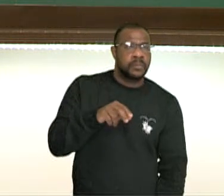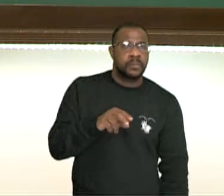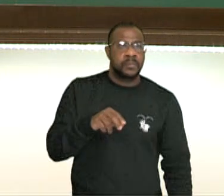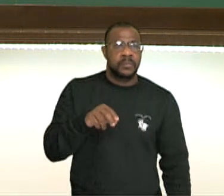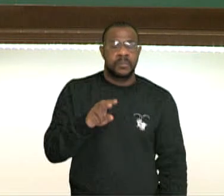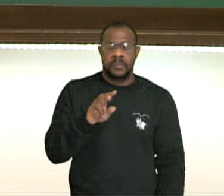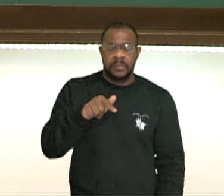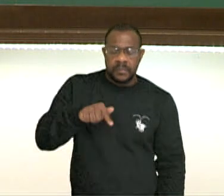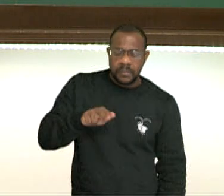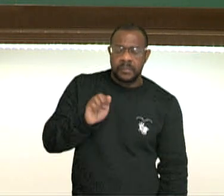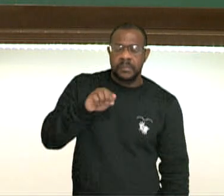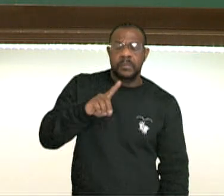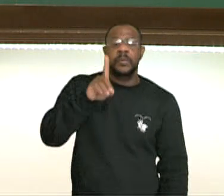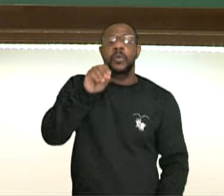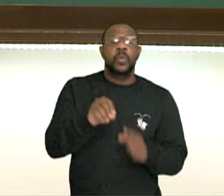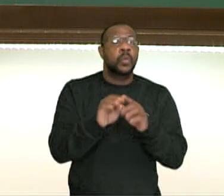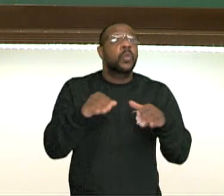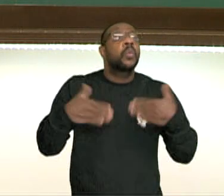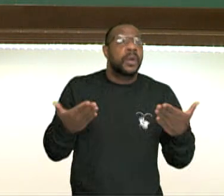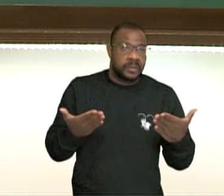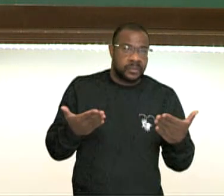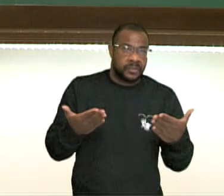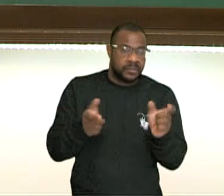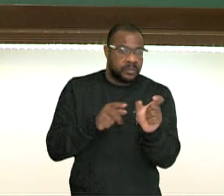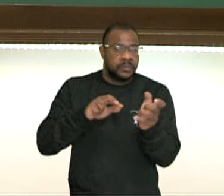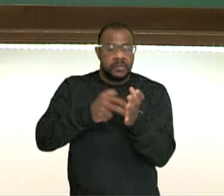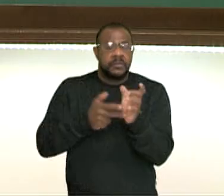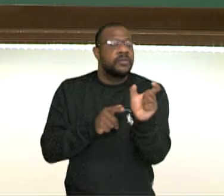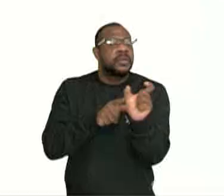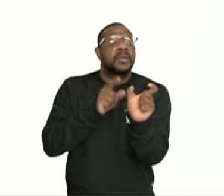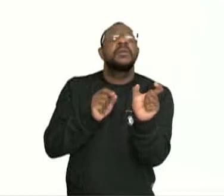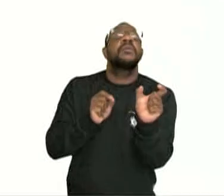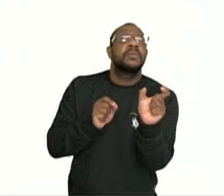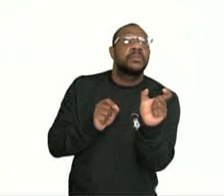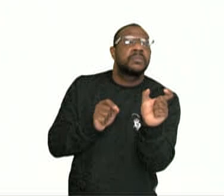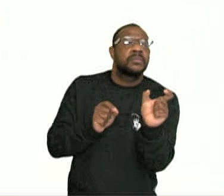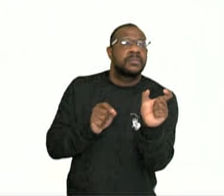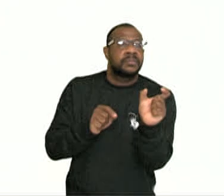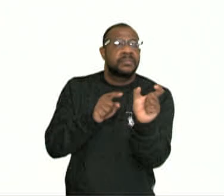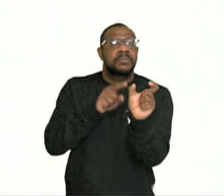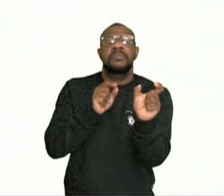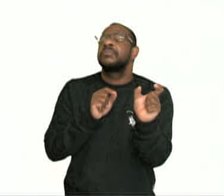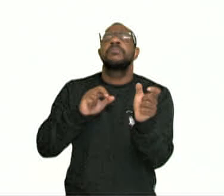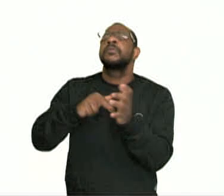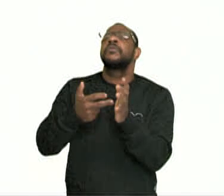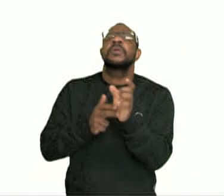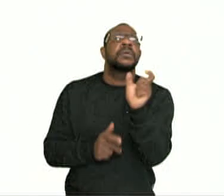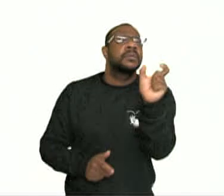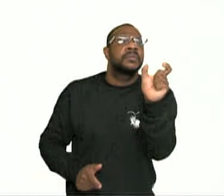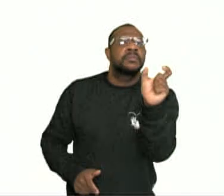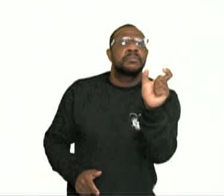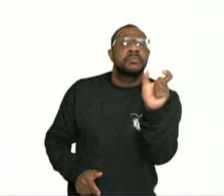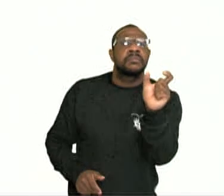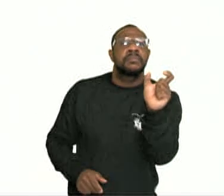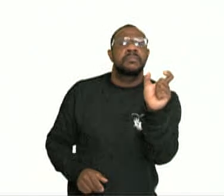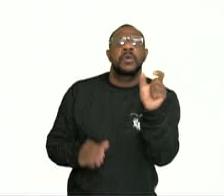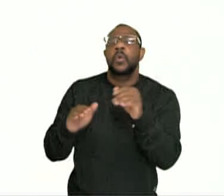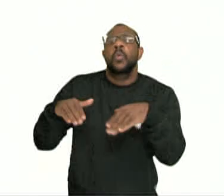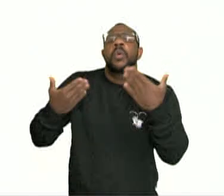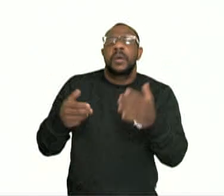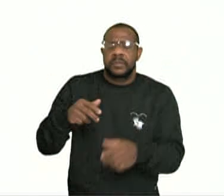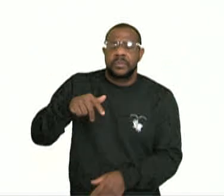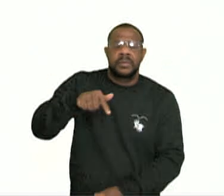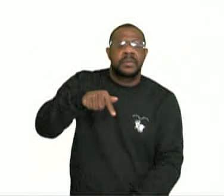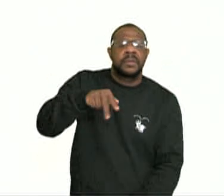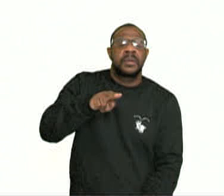Quando o sistema funciona, todos os alunos tendem a se tornar estudantes. Quando o sistema falha, eles se divorciam. Olha só. Quando é uma